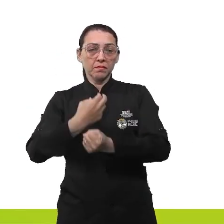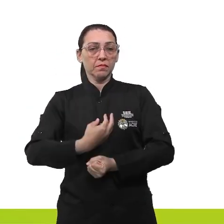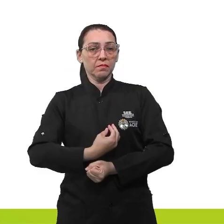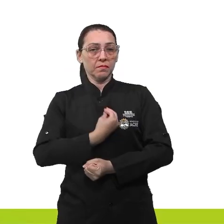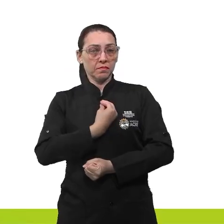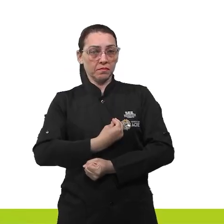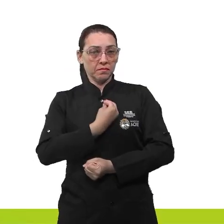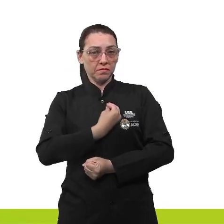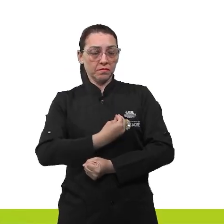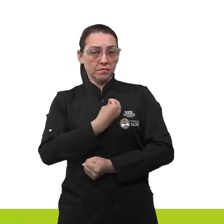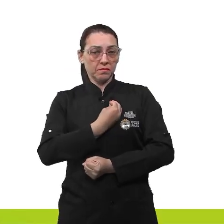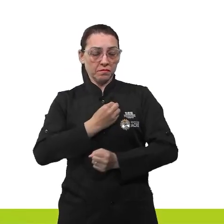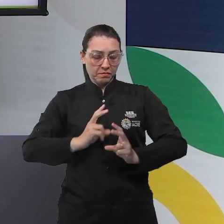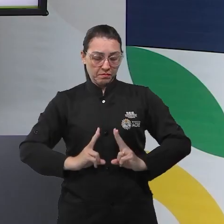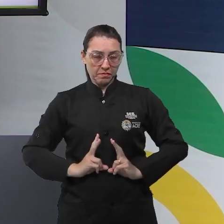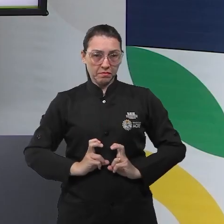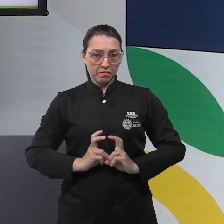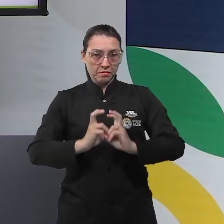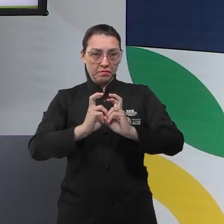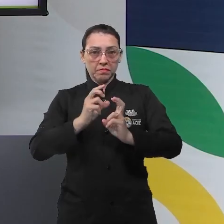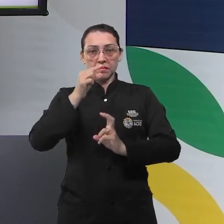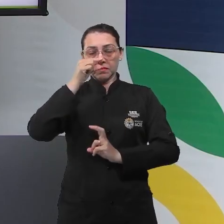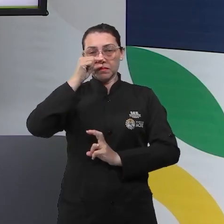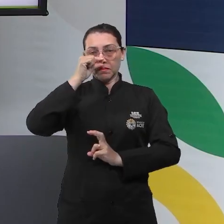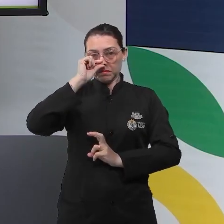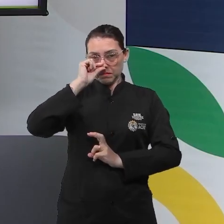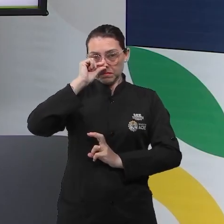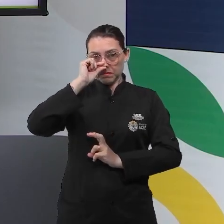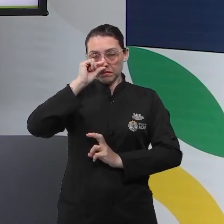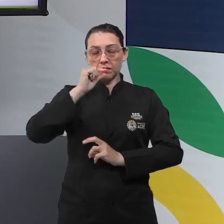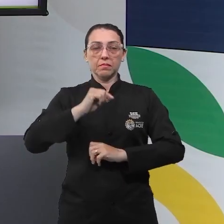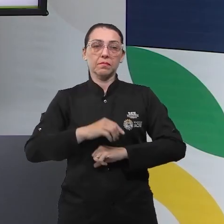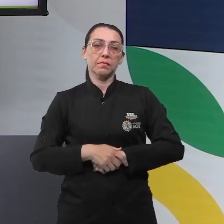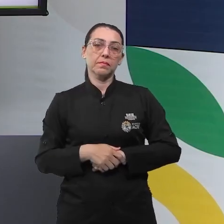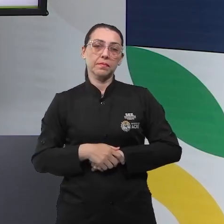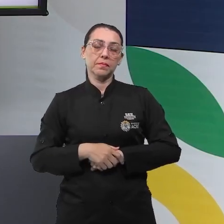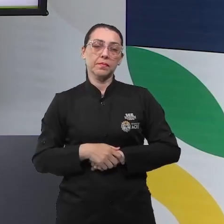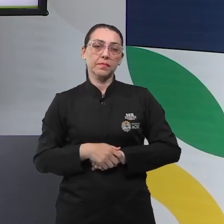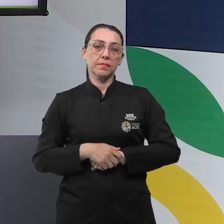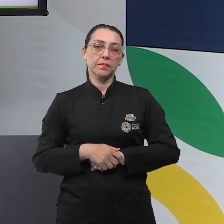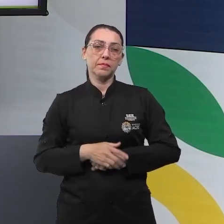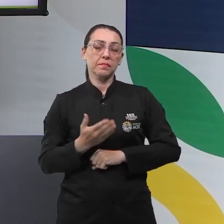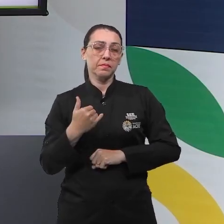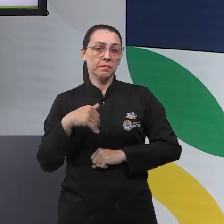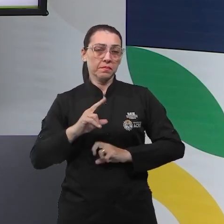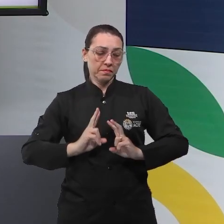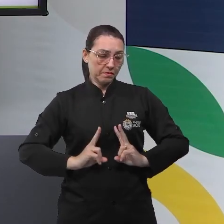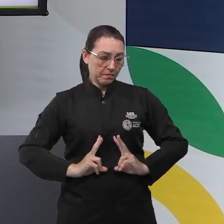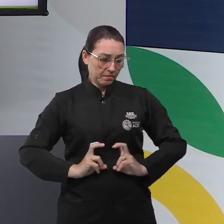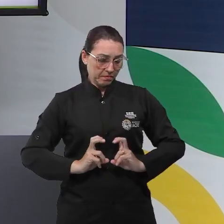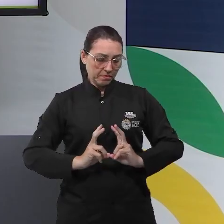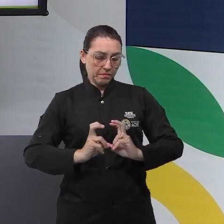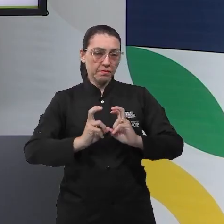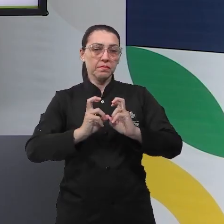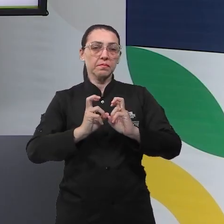de seno. Então, câncer de mama, que é uma das... Acho que um dos cânceres aí